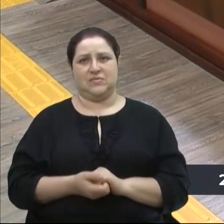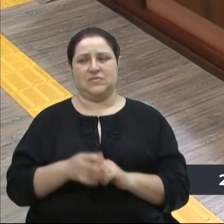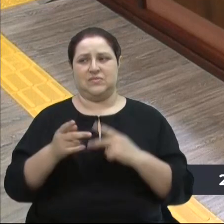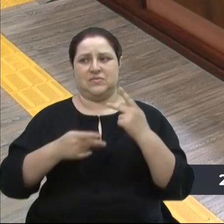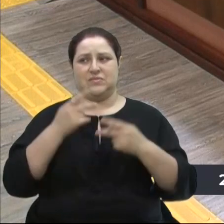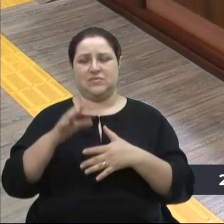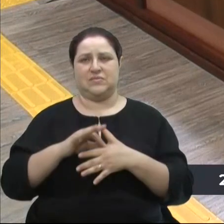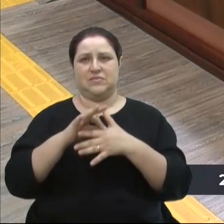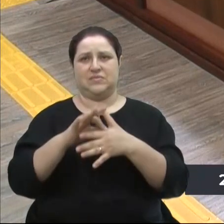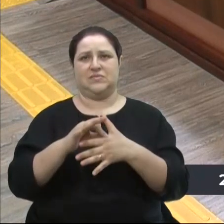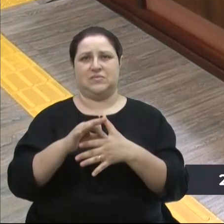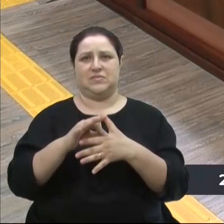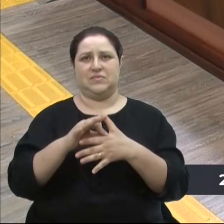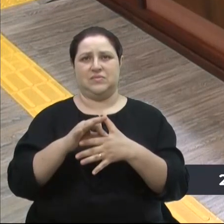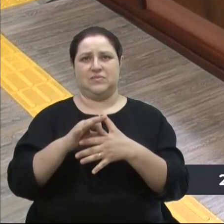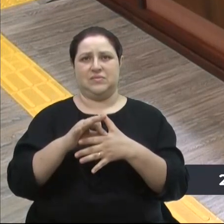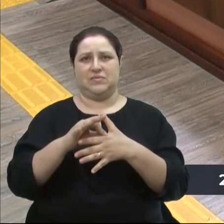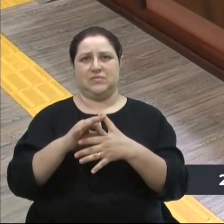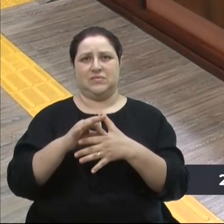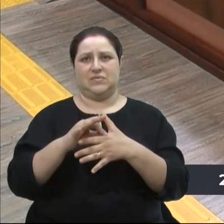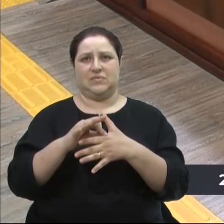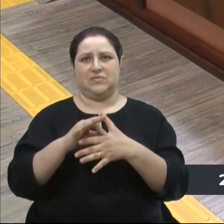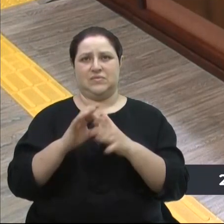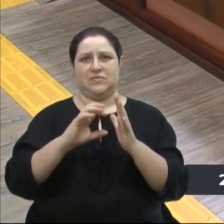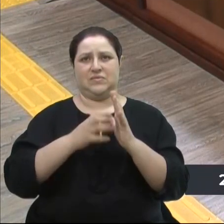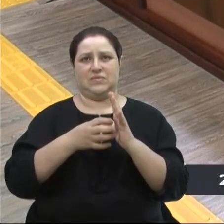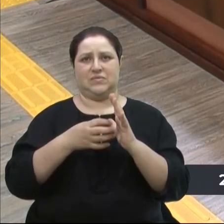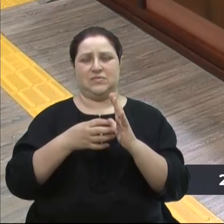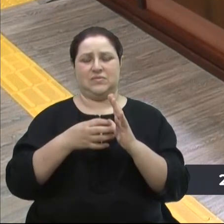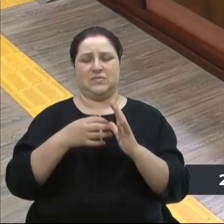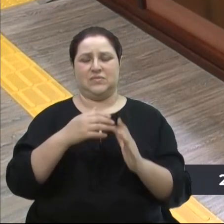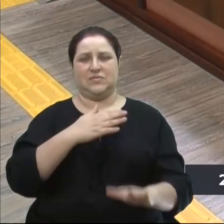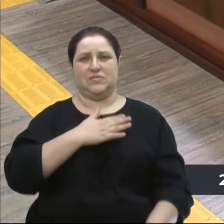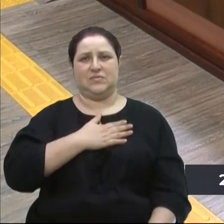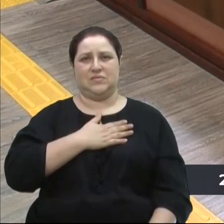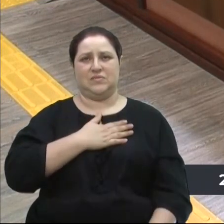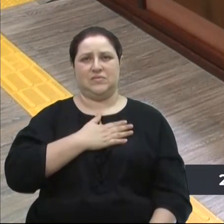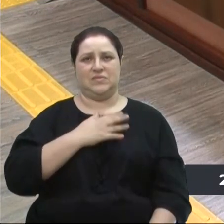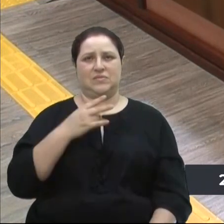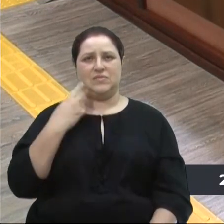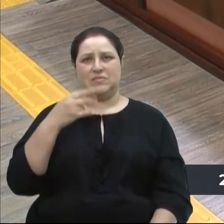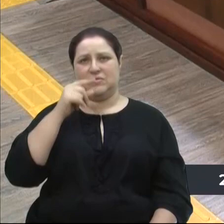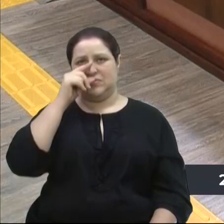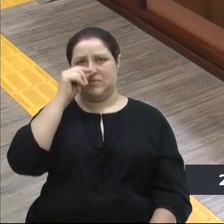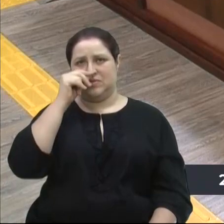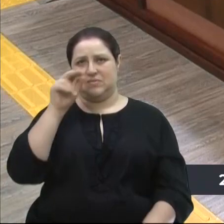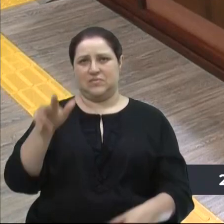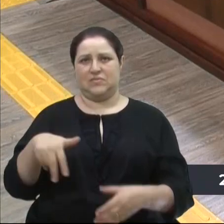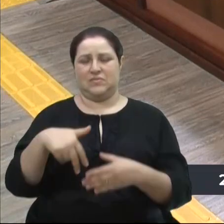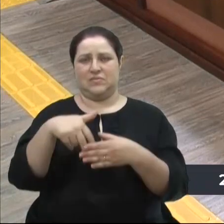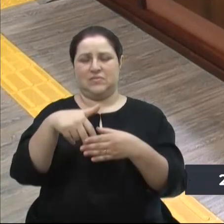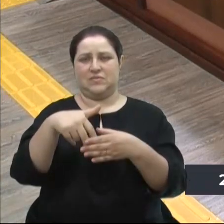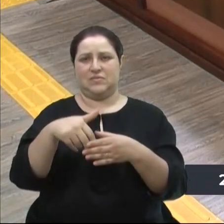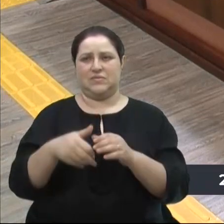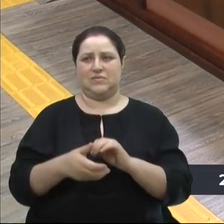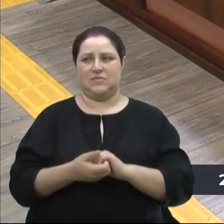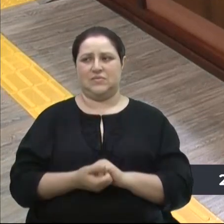Declaração de líder da bancada do Patriotas, vereador Sandro Fantinel, da tribuna.